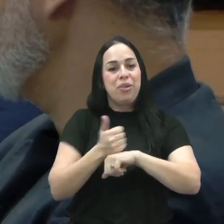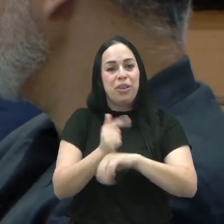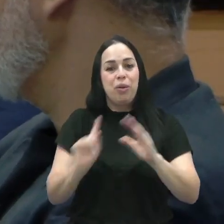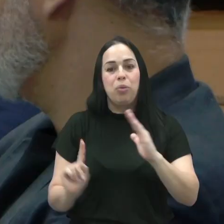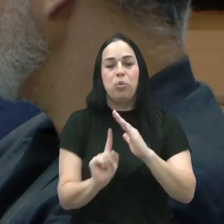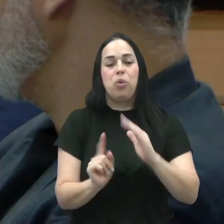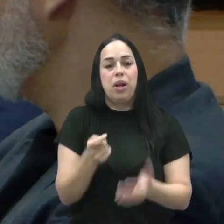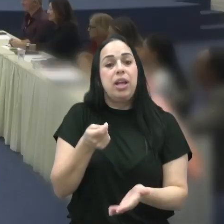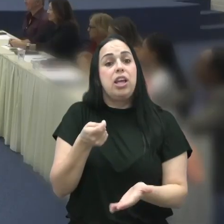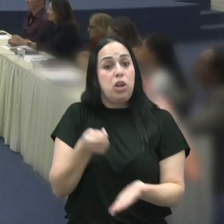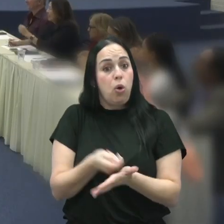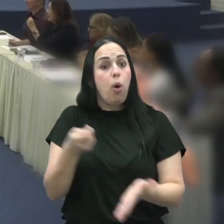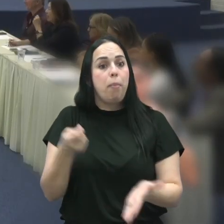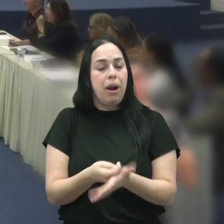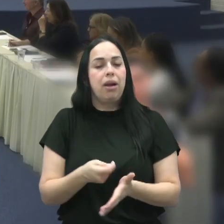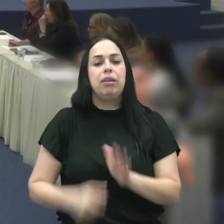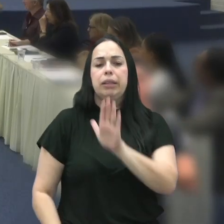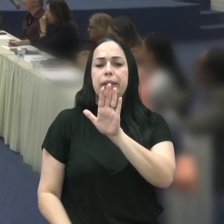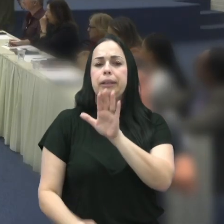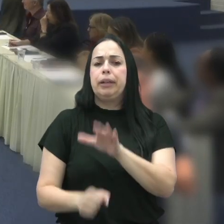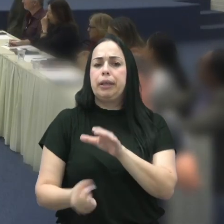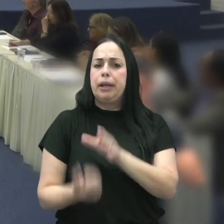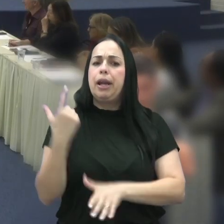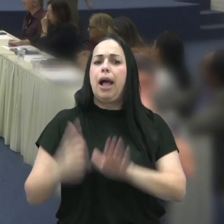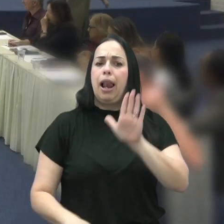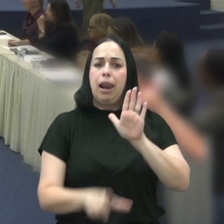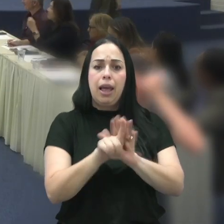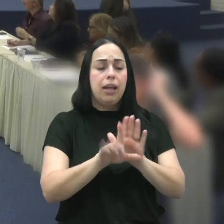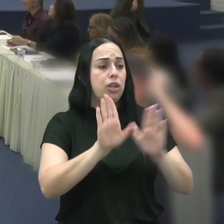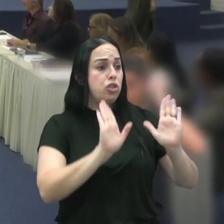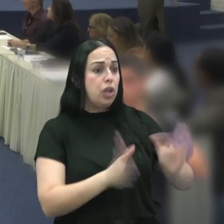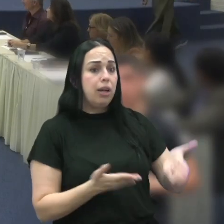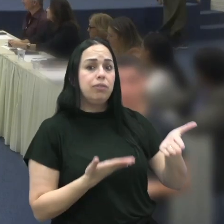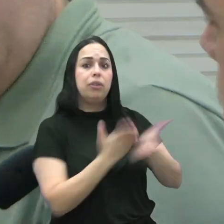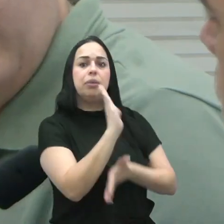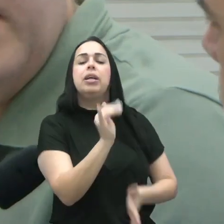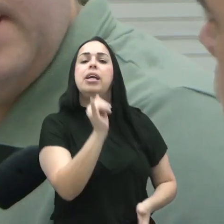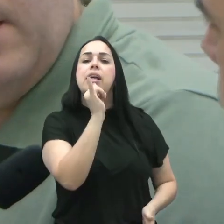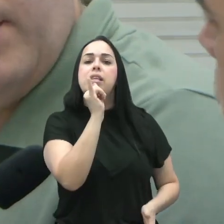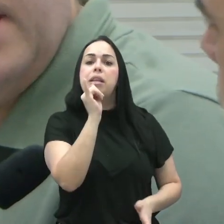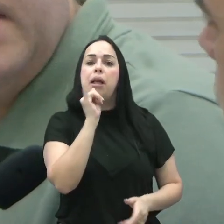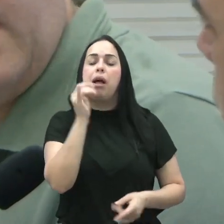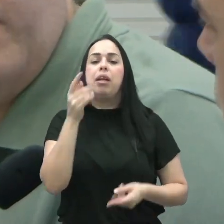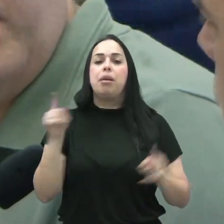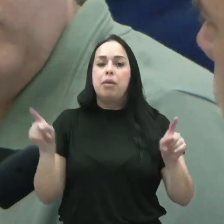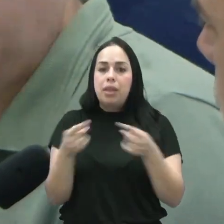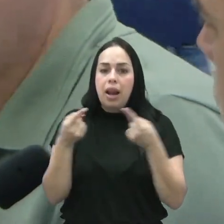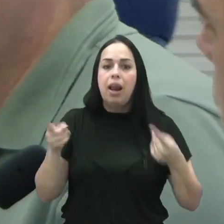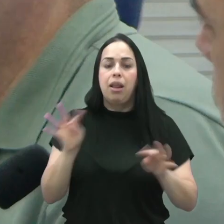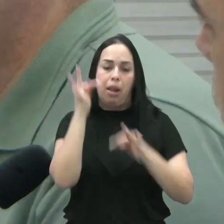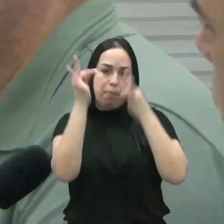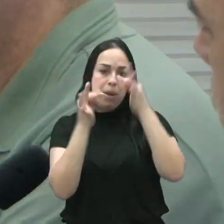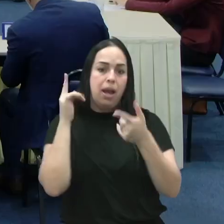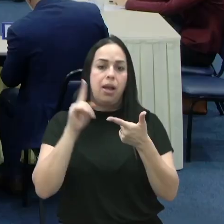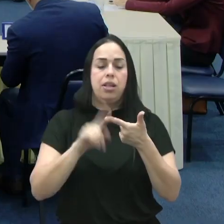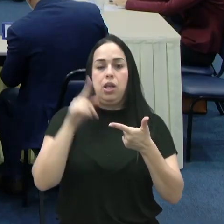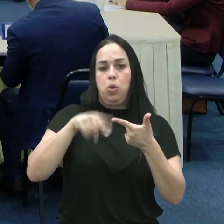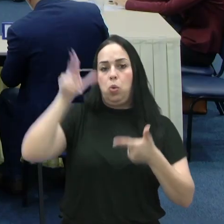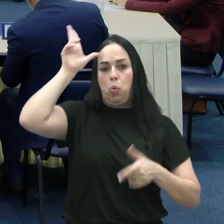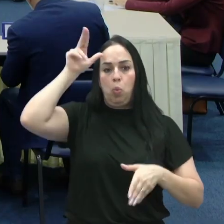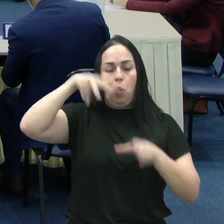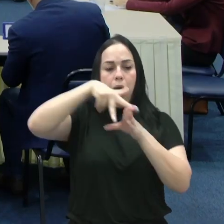Os parlamentares cobraram a execução de leis já aprovadas, como a oferta de musicoterapia